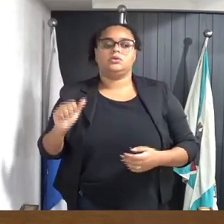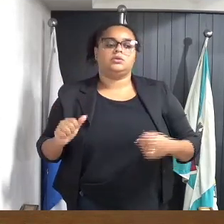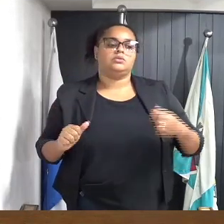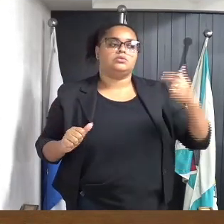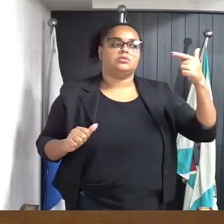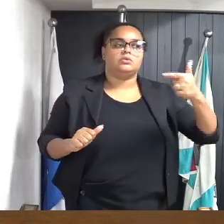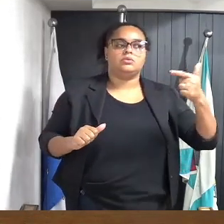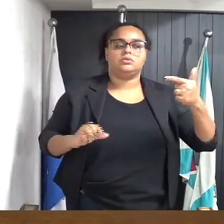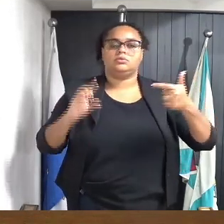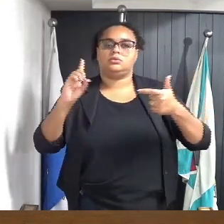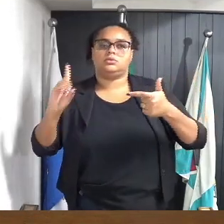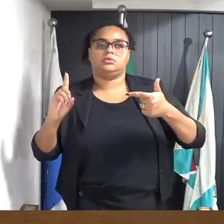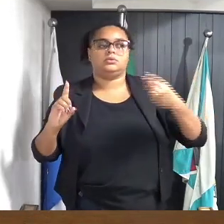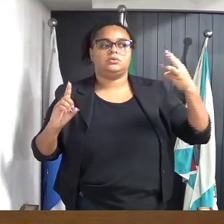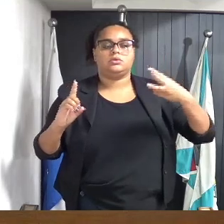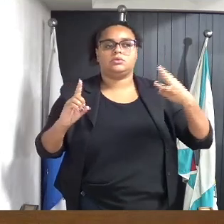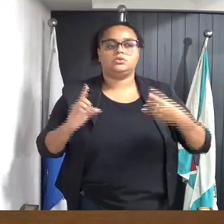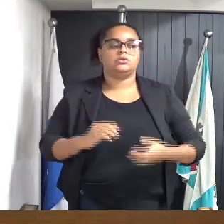terceiro distrito deste município.